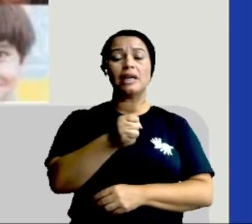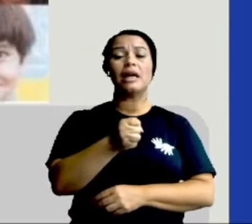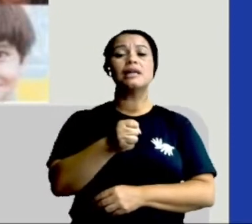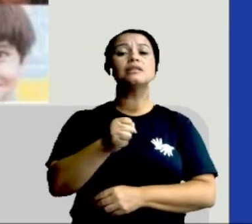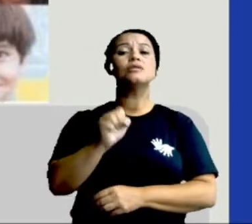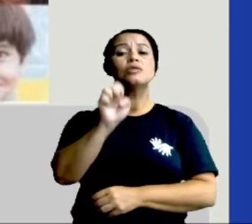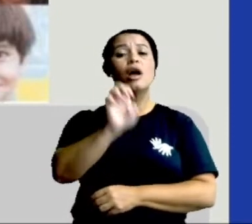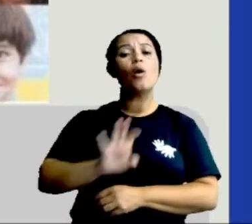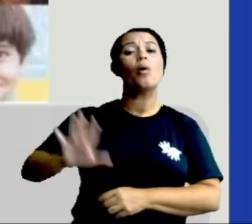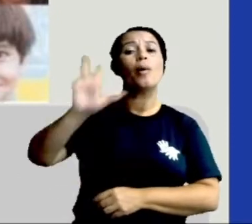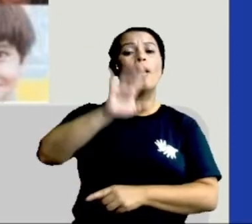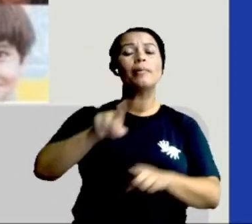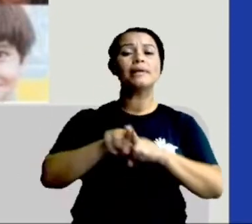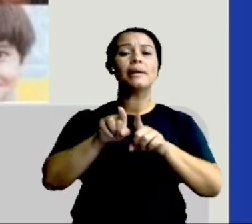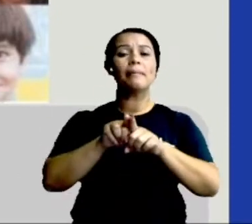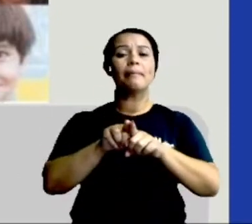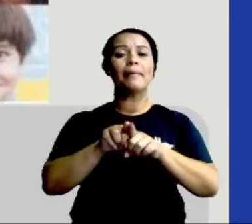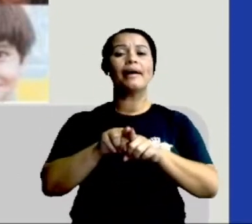e asiáticos.